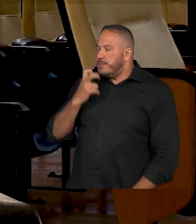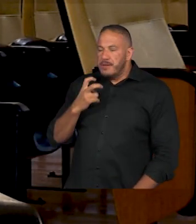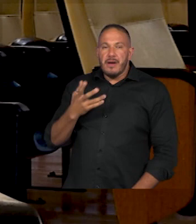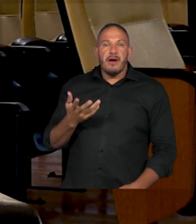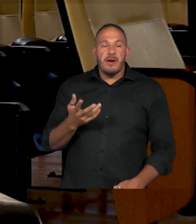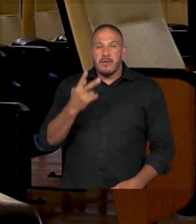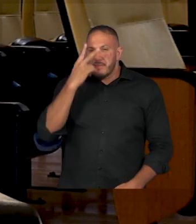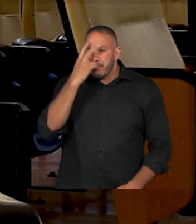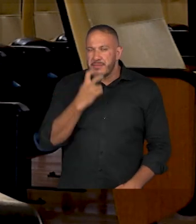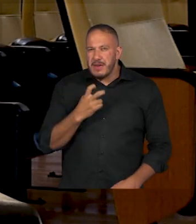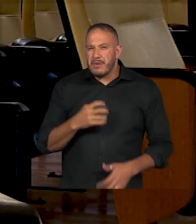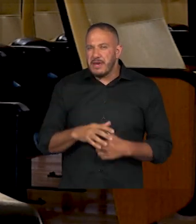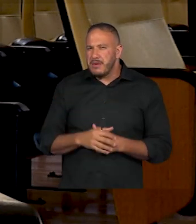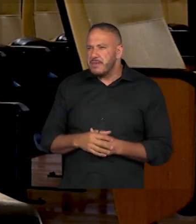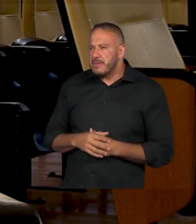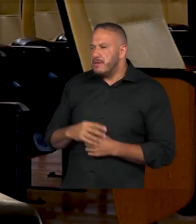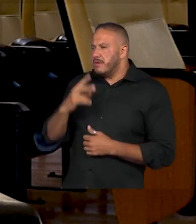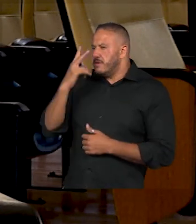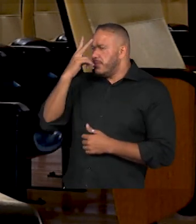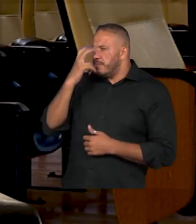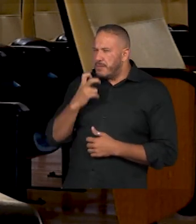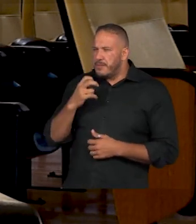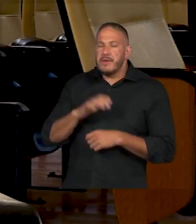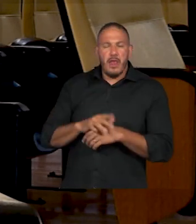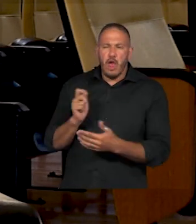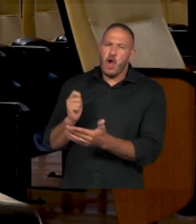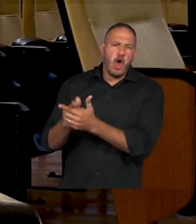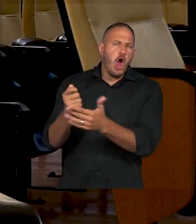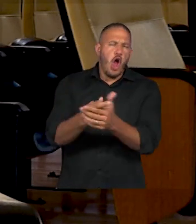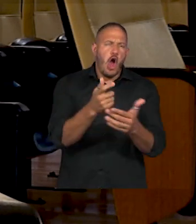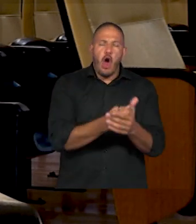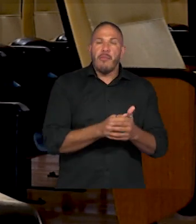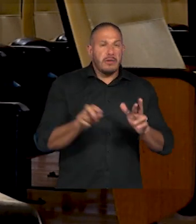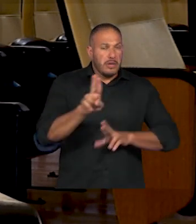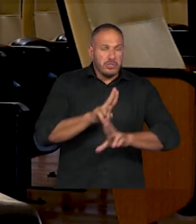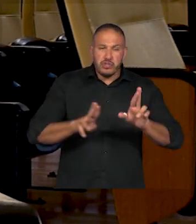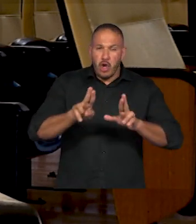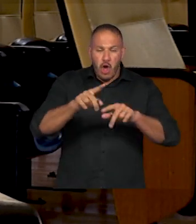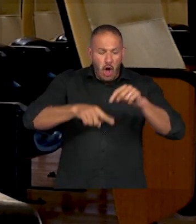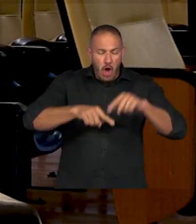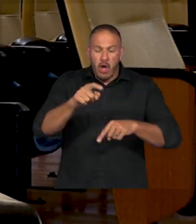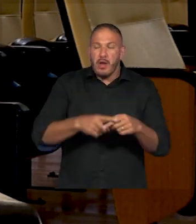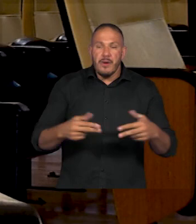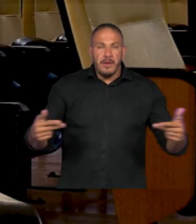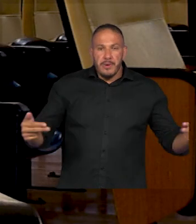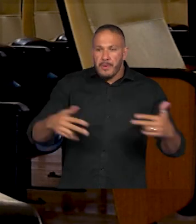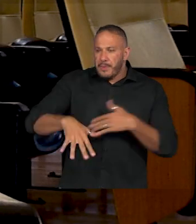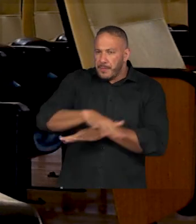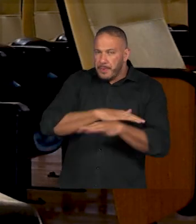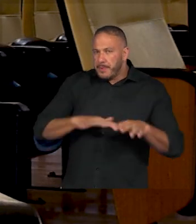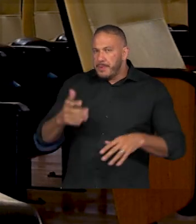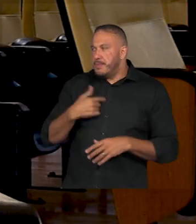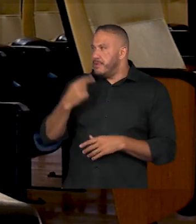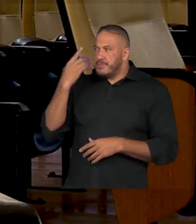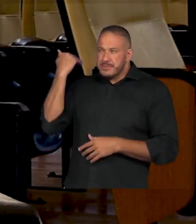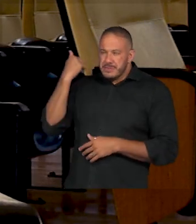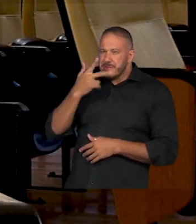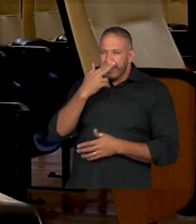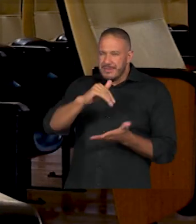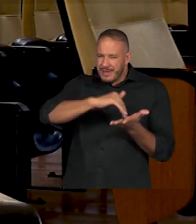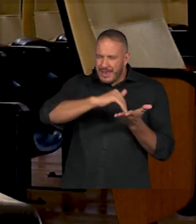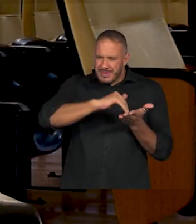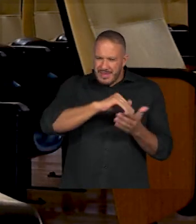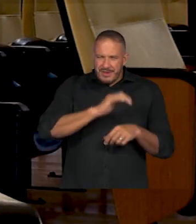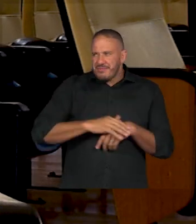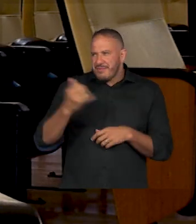consumista. Então, as pessoas não enxergam esse público. Esses dias a secretária me contou uma história, me